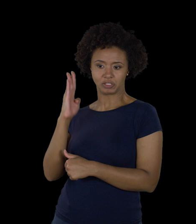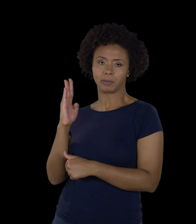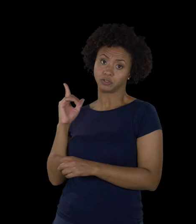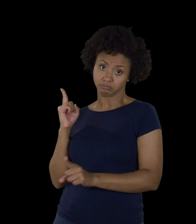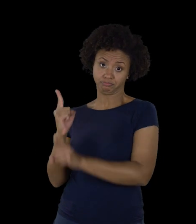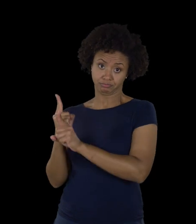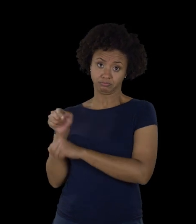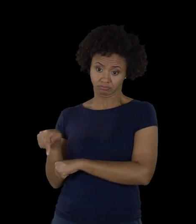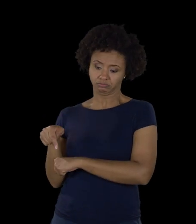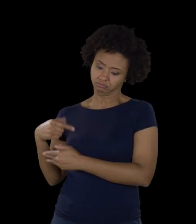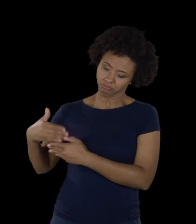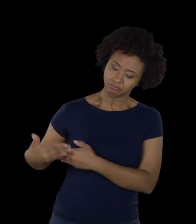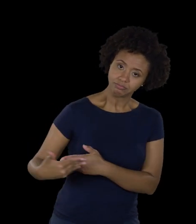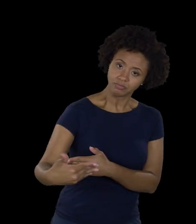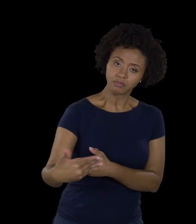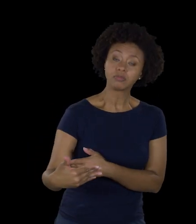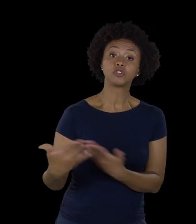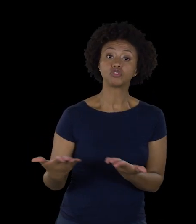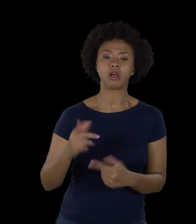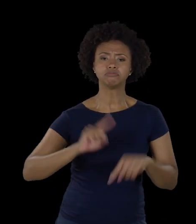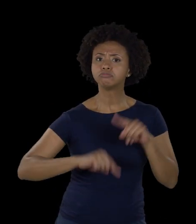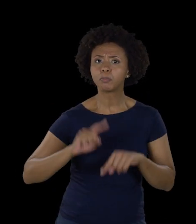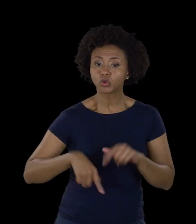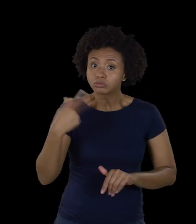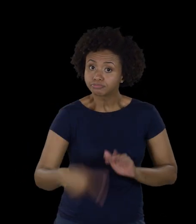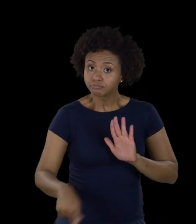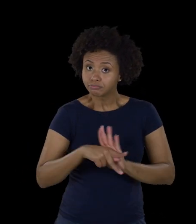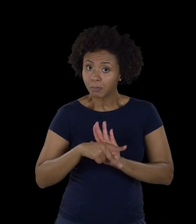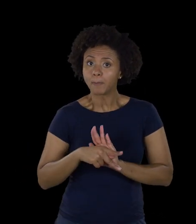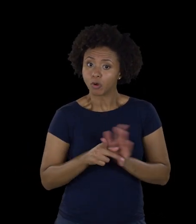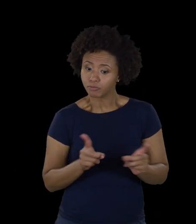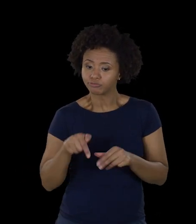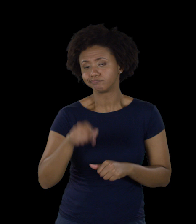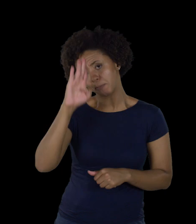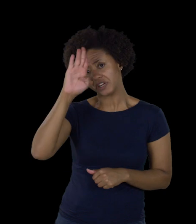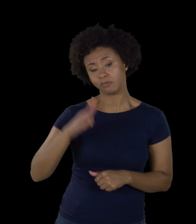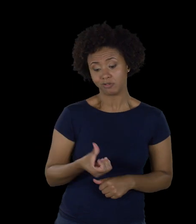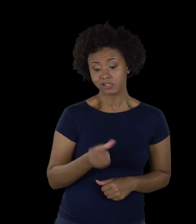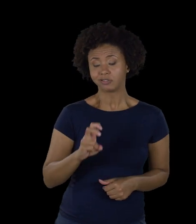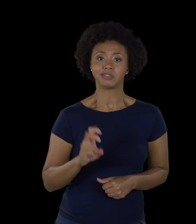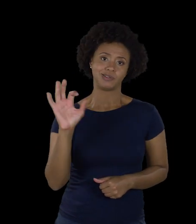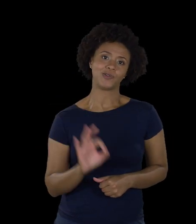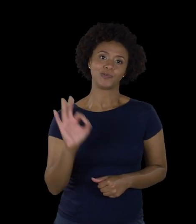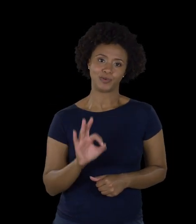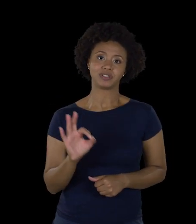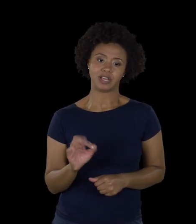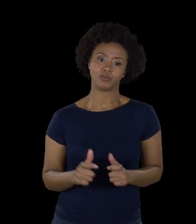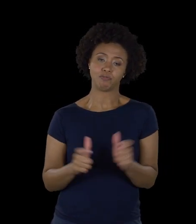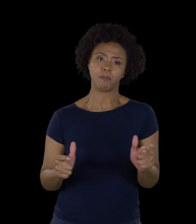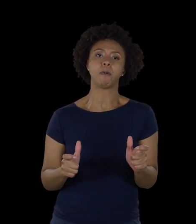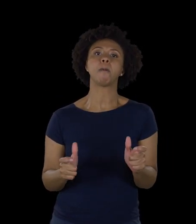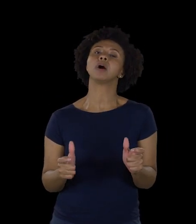as commodities são responsáveis por 65% das brasileiras, sobretudo no agro,